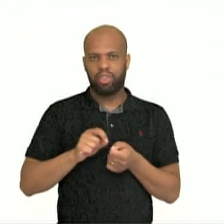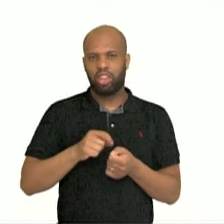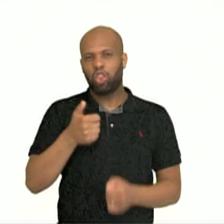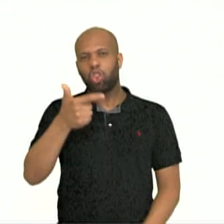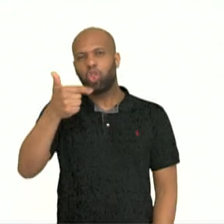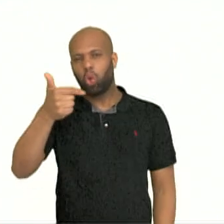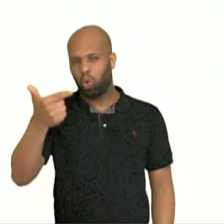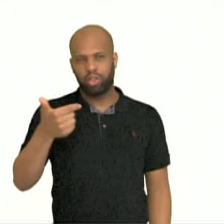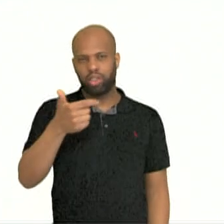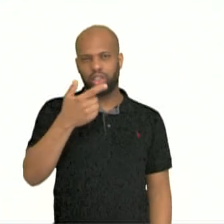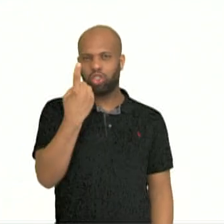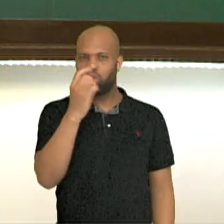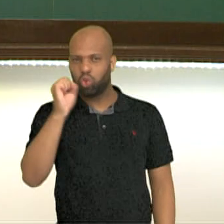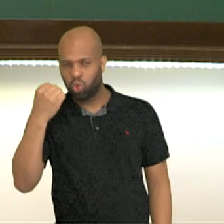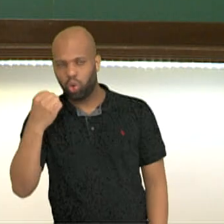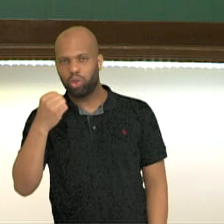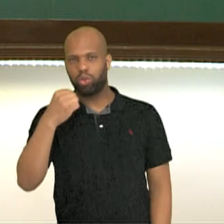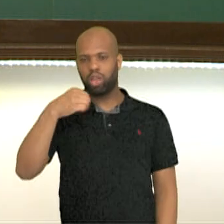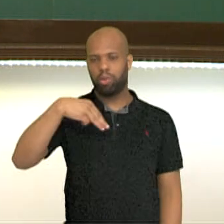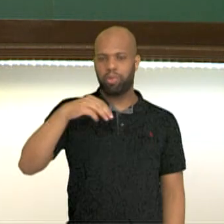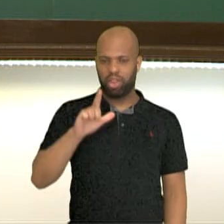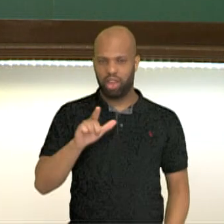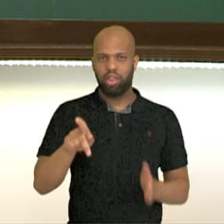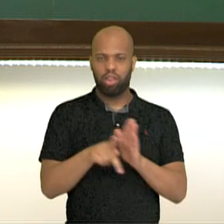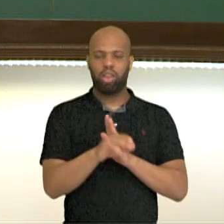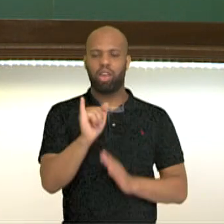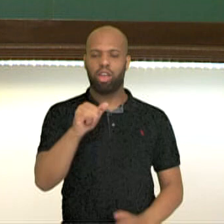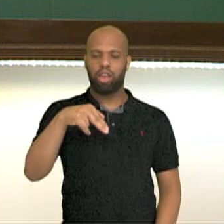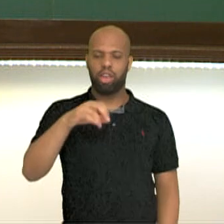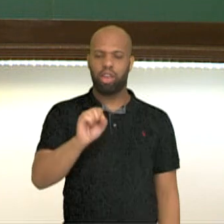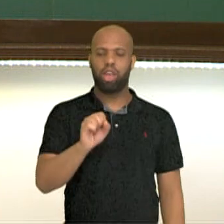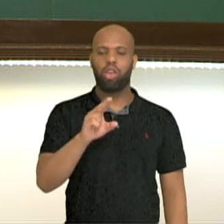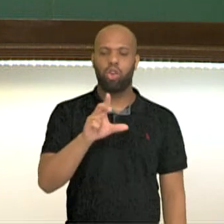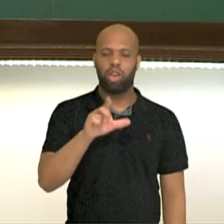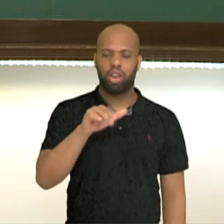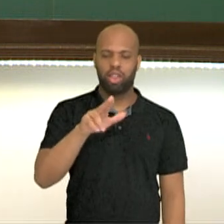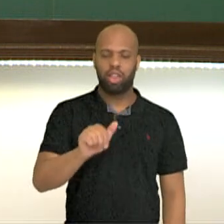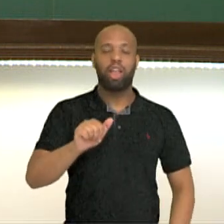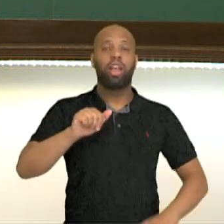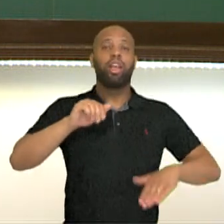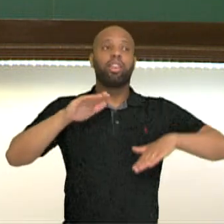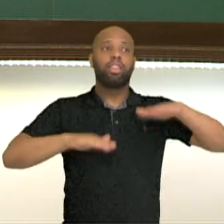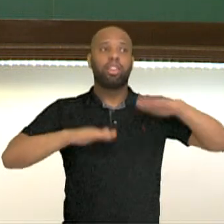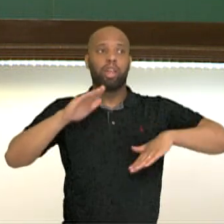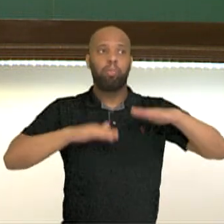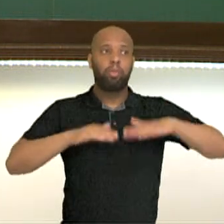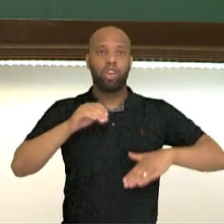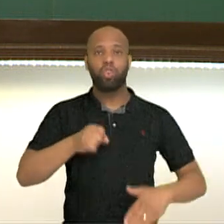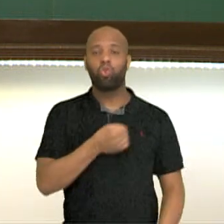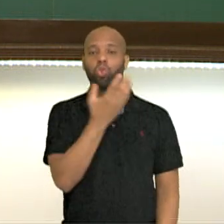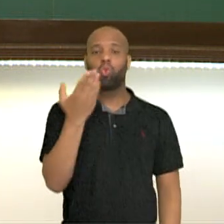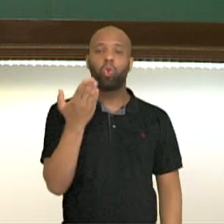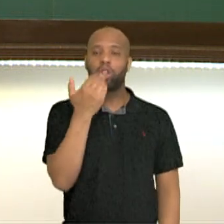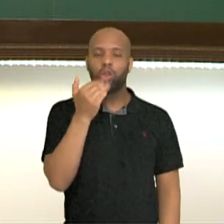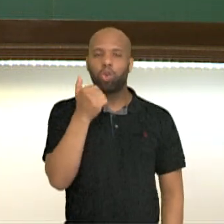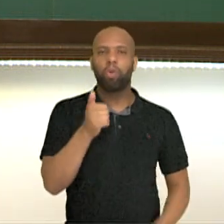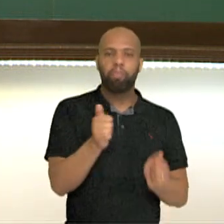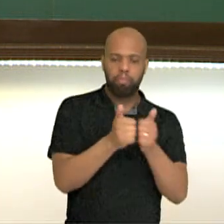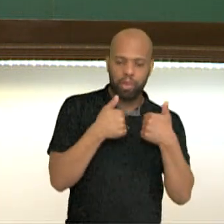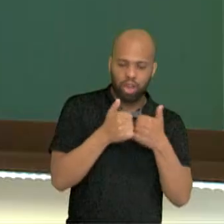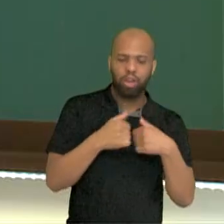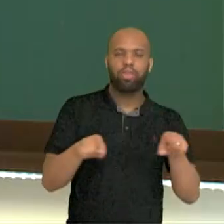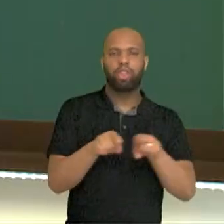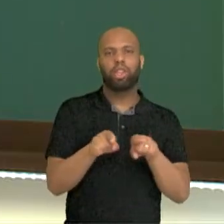12, 18, não sei. Dependendo da quantidade de pão, de bolo,